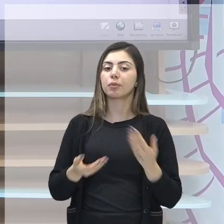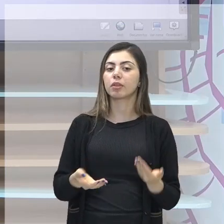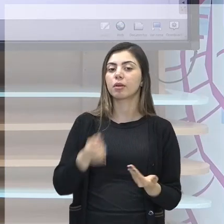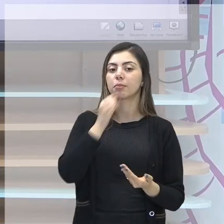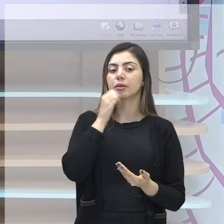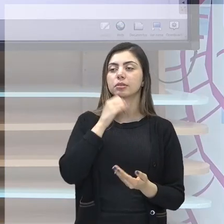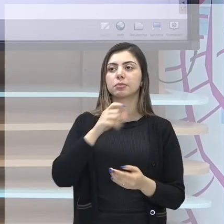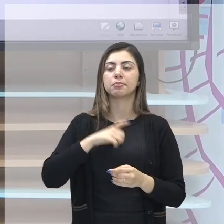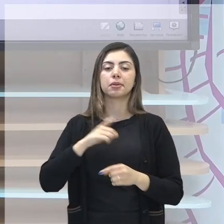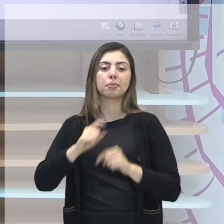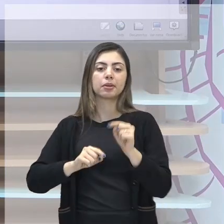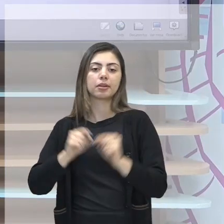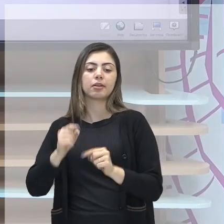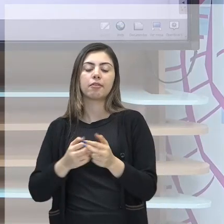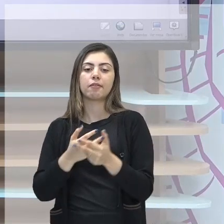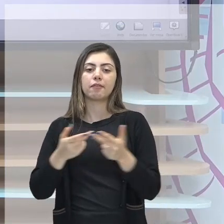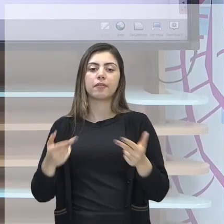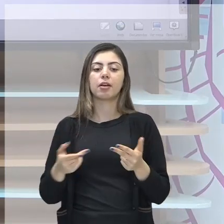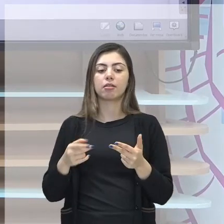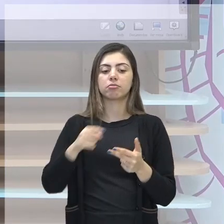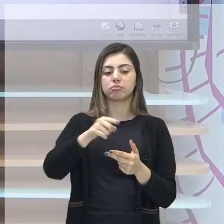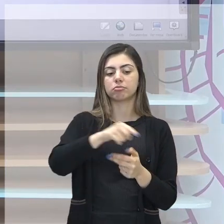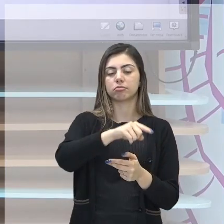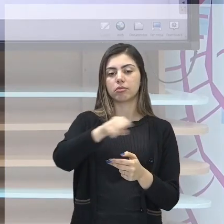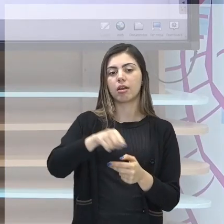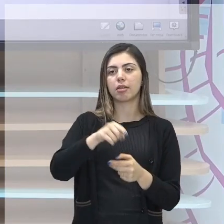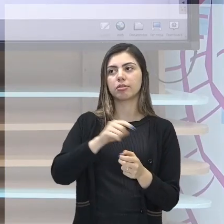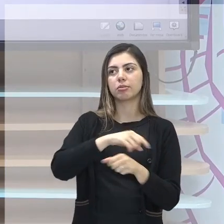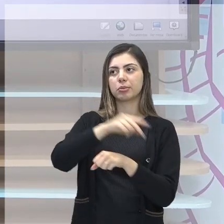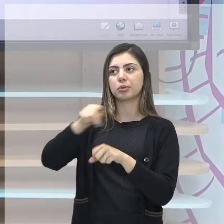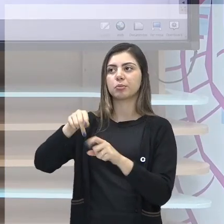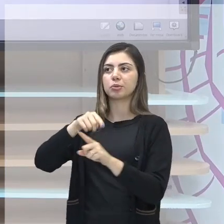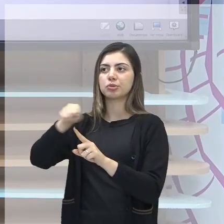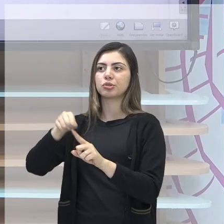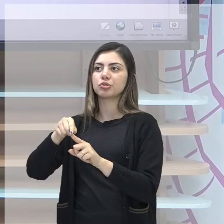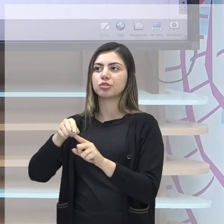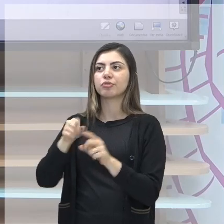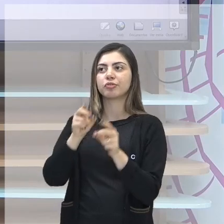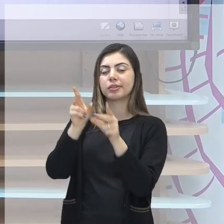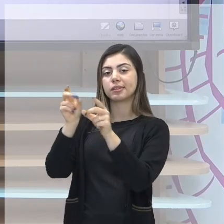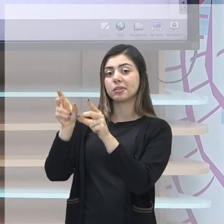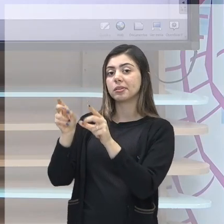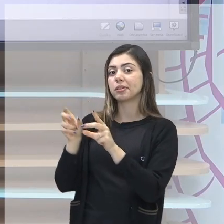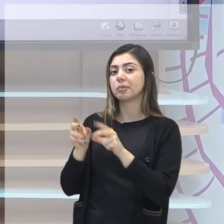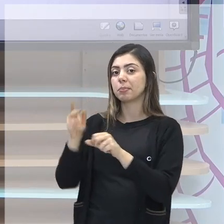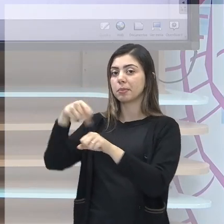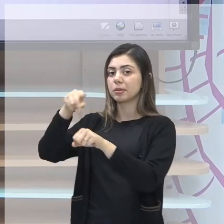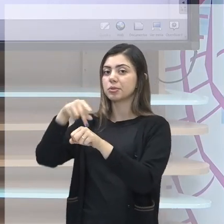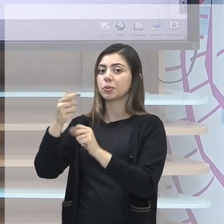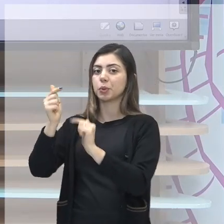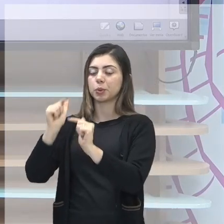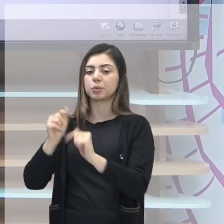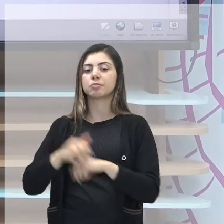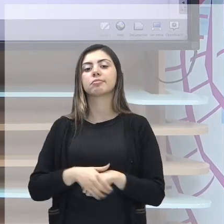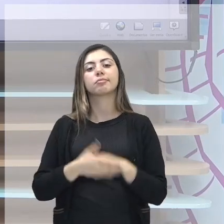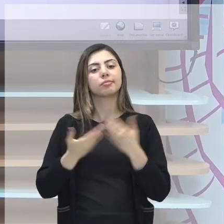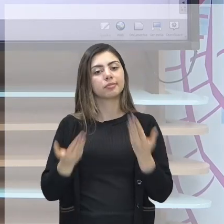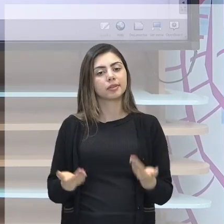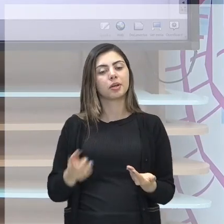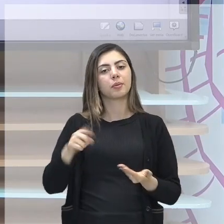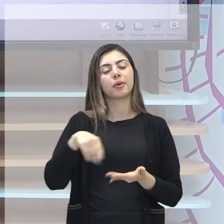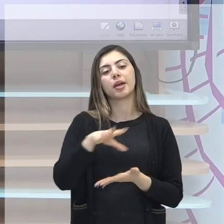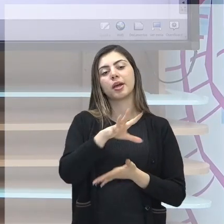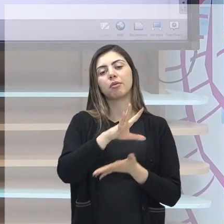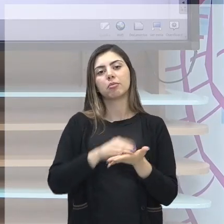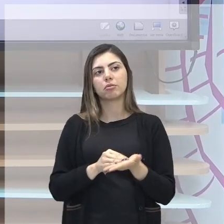dessa atividade destinados ali à exportação na maioria dos casos. Então esse era um modelo chamado de